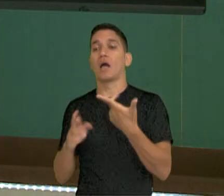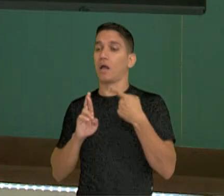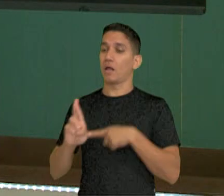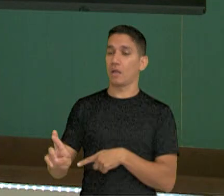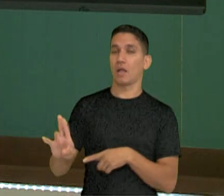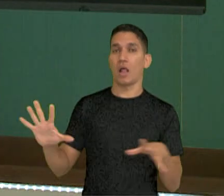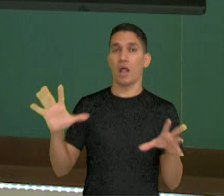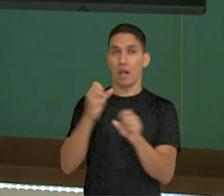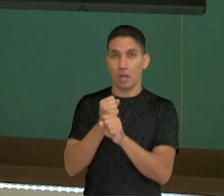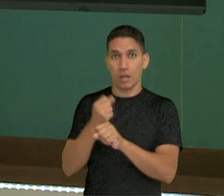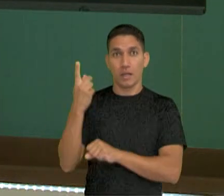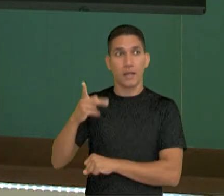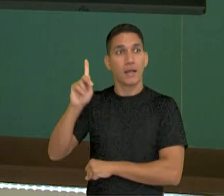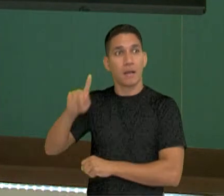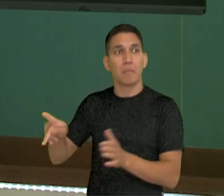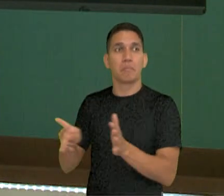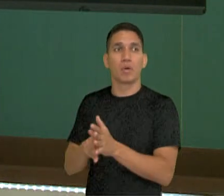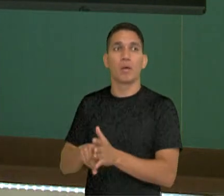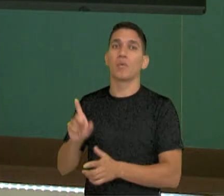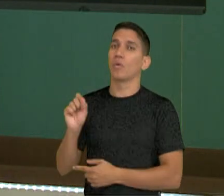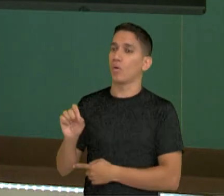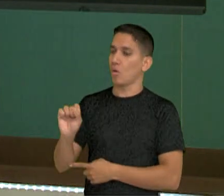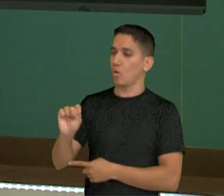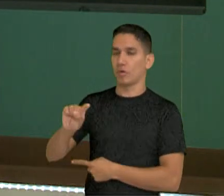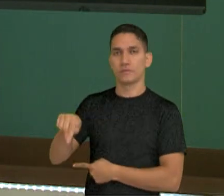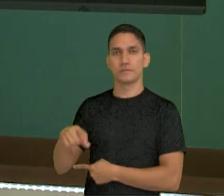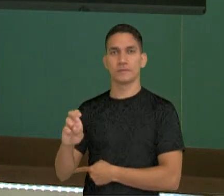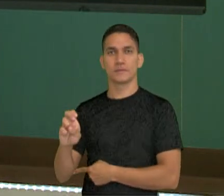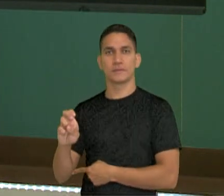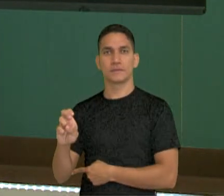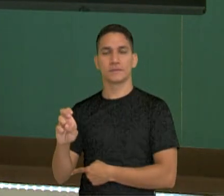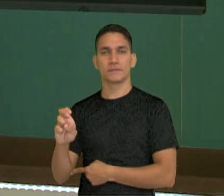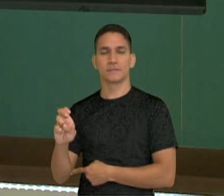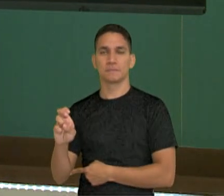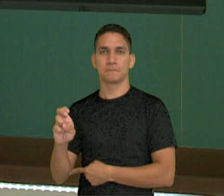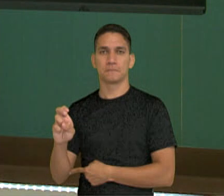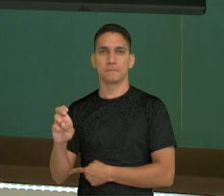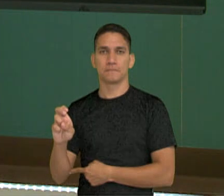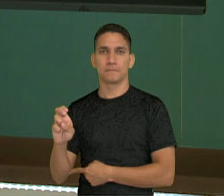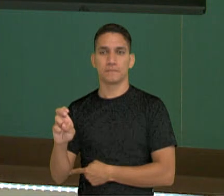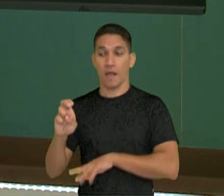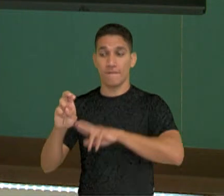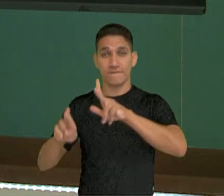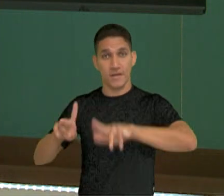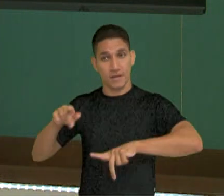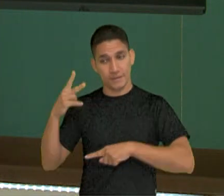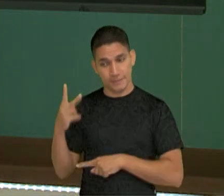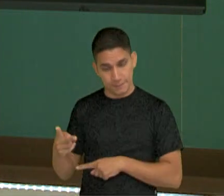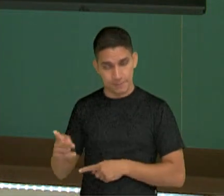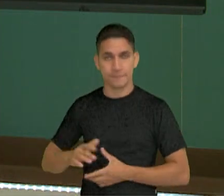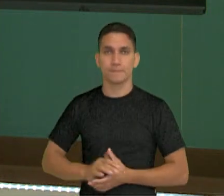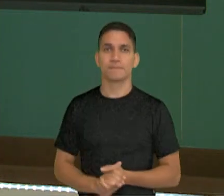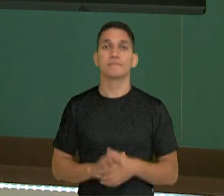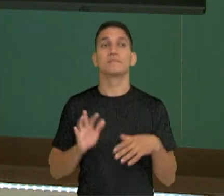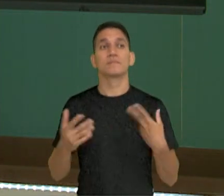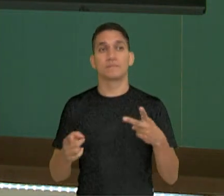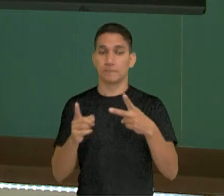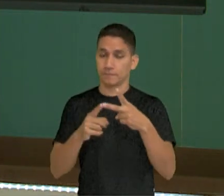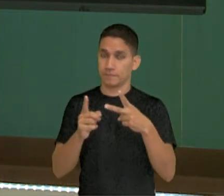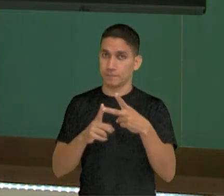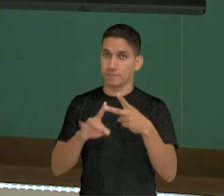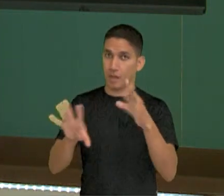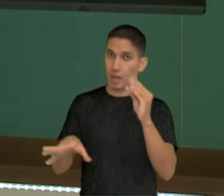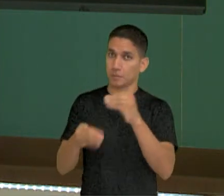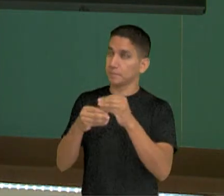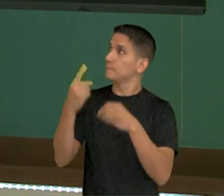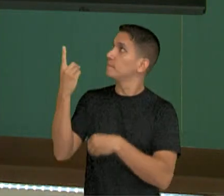a somatória dele deu 34 dividido por 4, portanto, a variância 8,5.